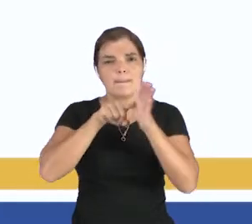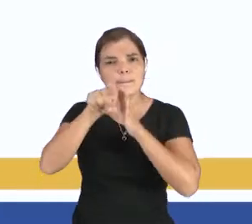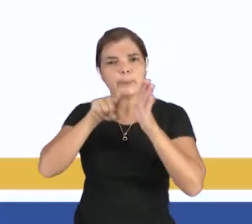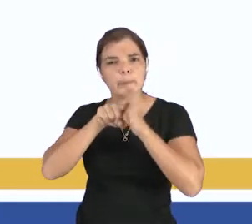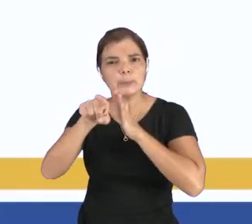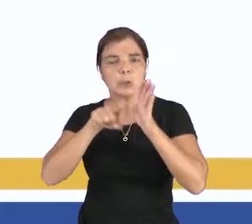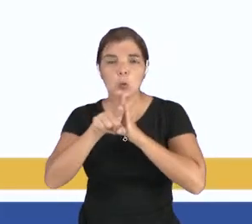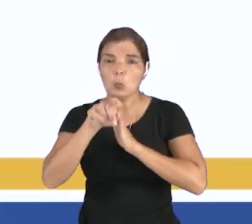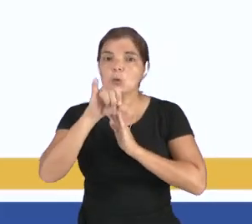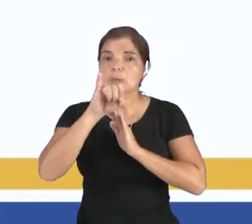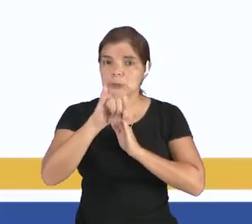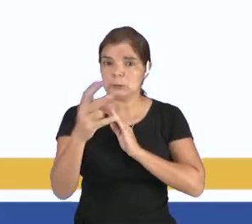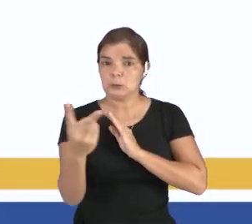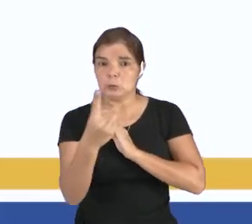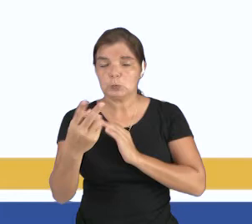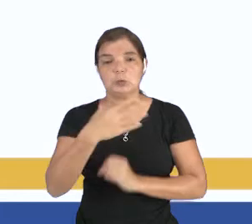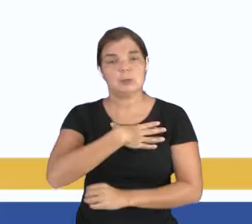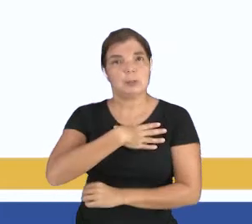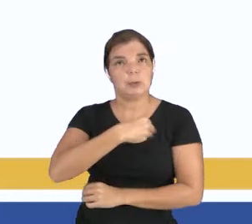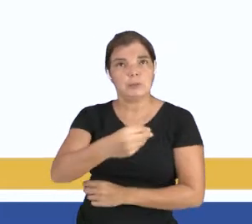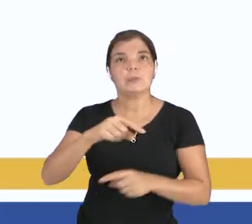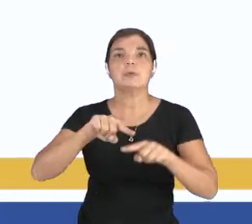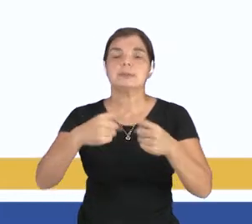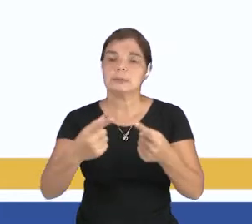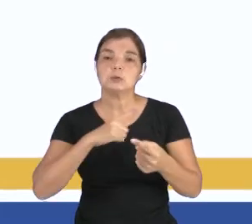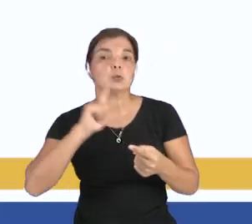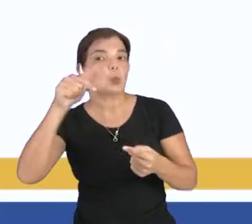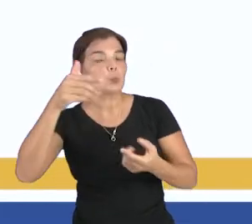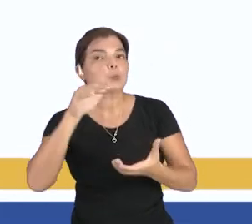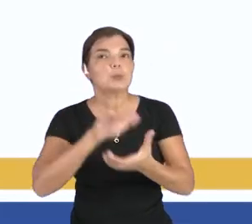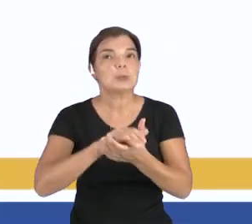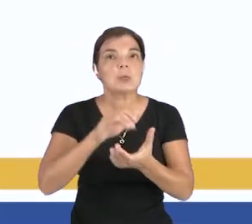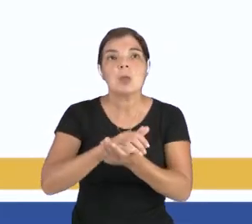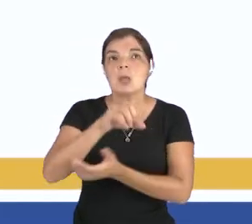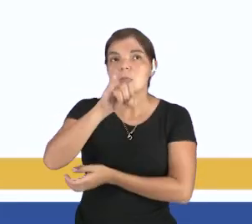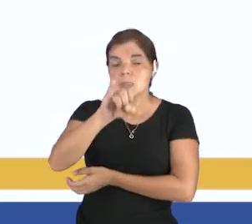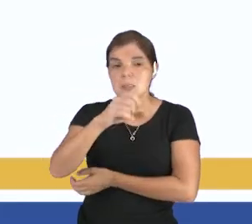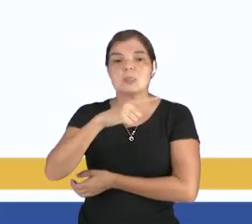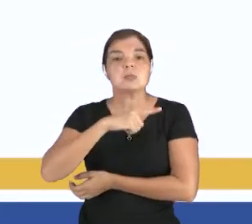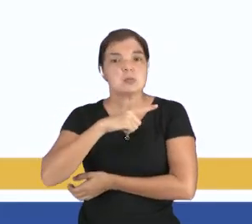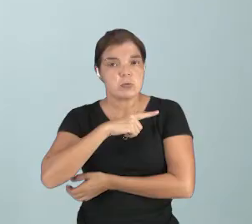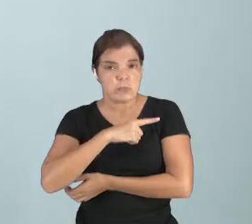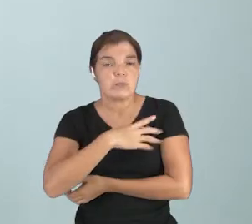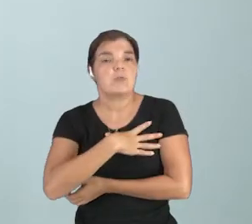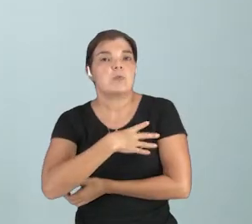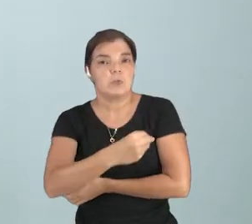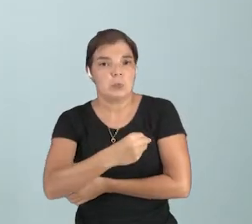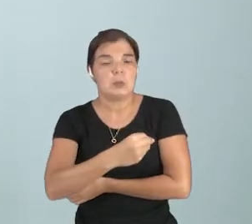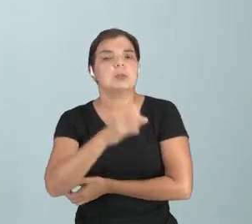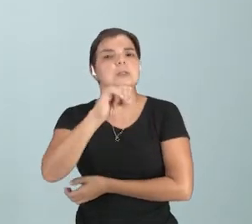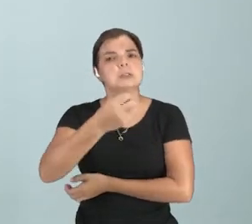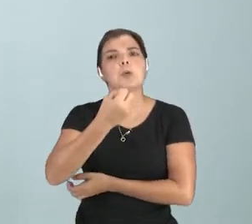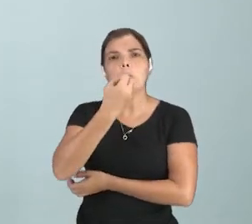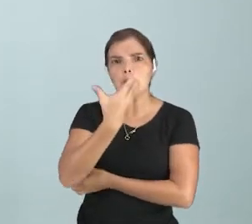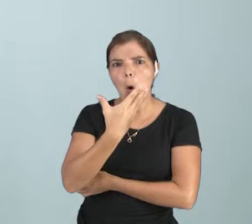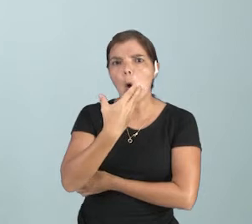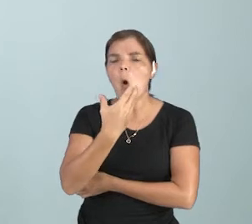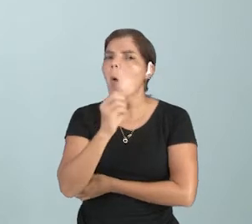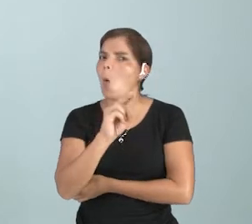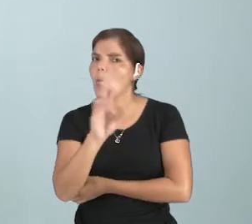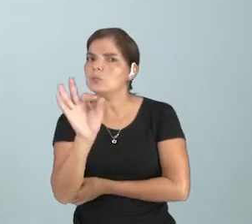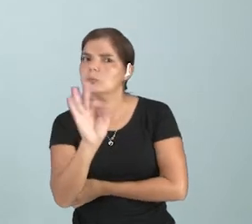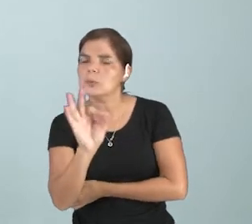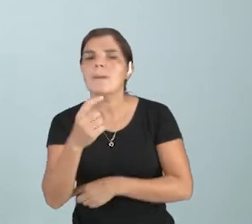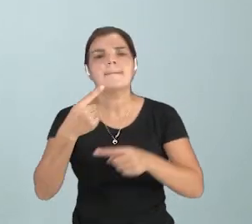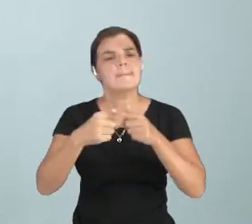né? Se algum dos cônjuges tem filhos em outro casamento, né? E se caso tiver, se eles são saudáveis ou não. Porque já é